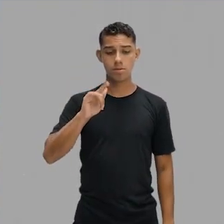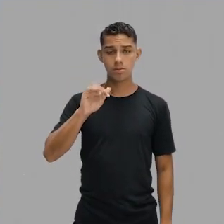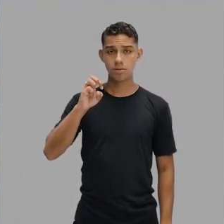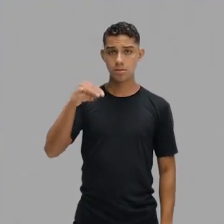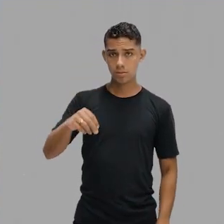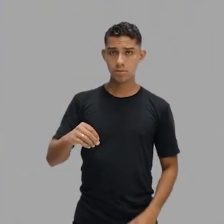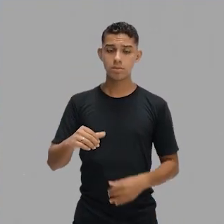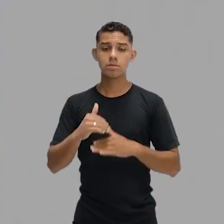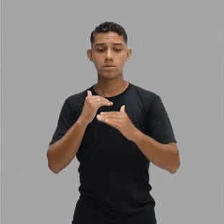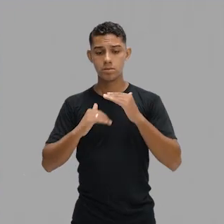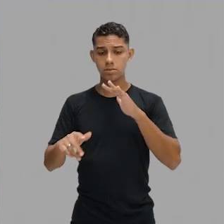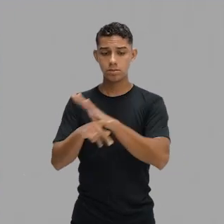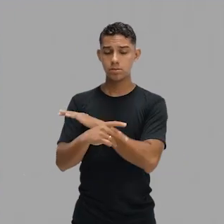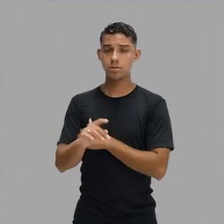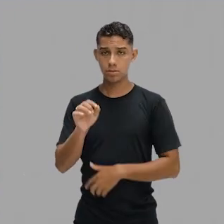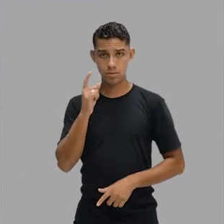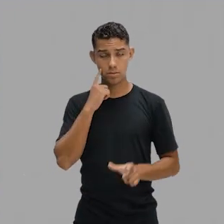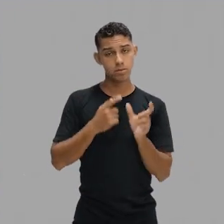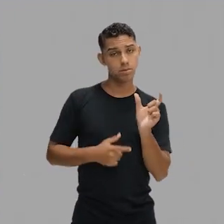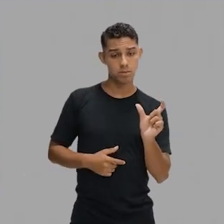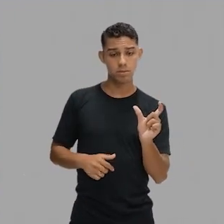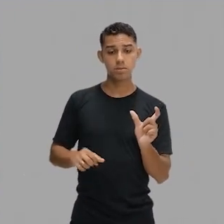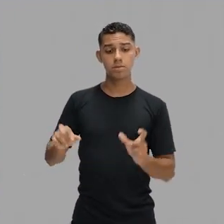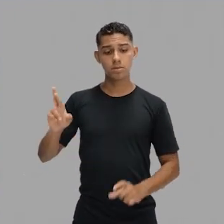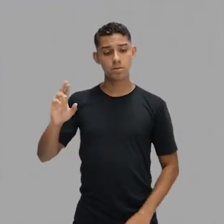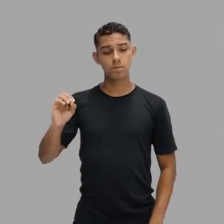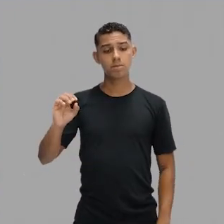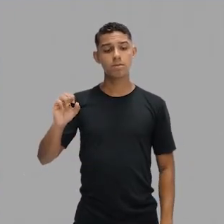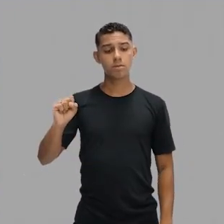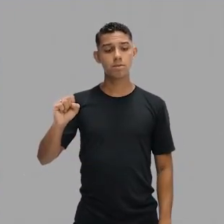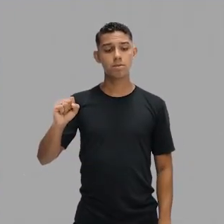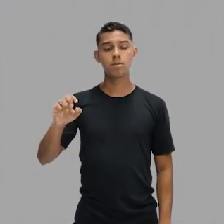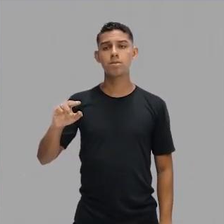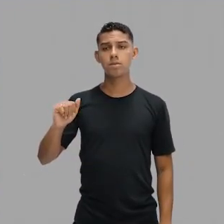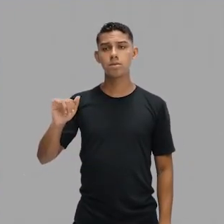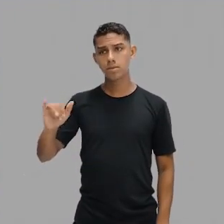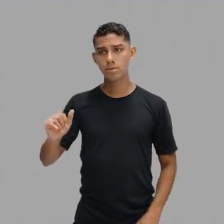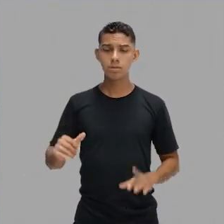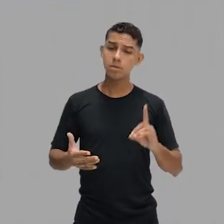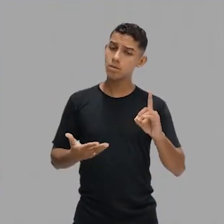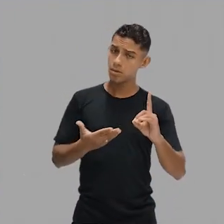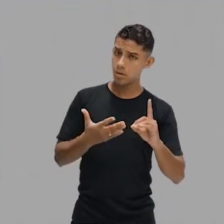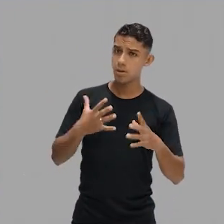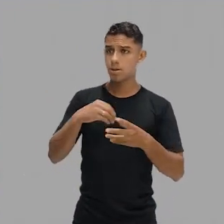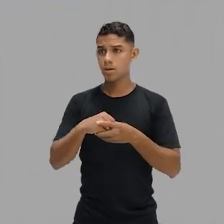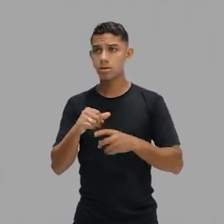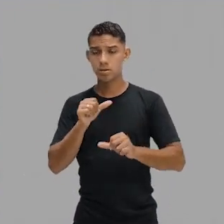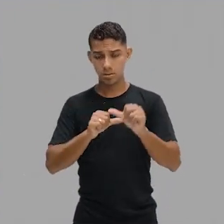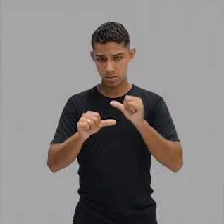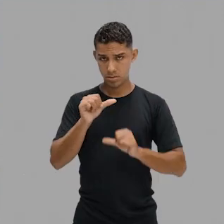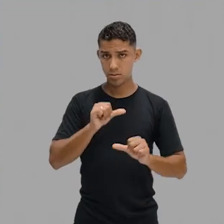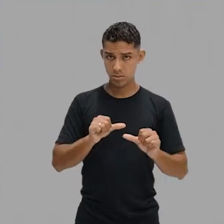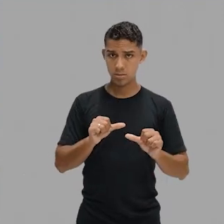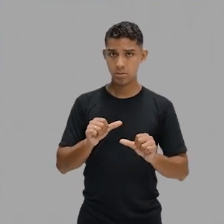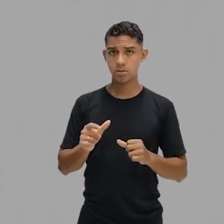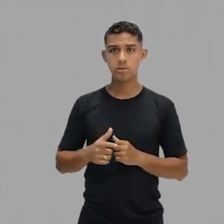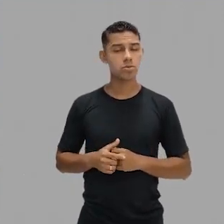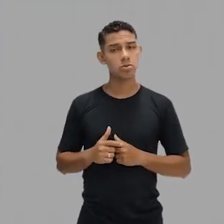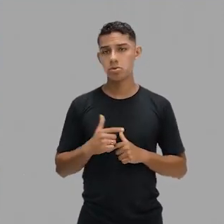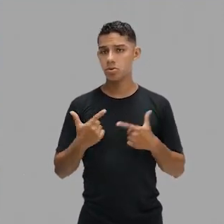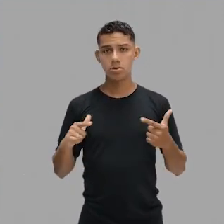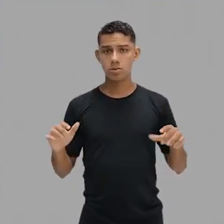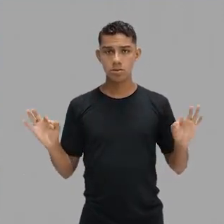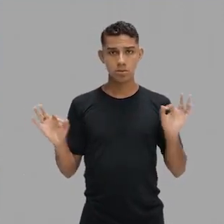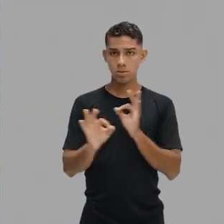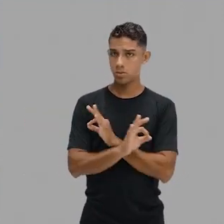de somente por Rousseau, ou então primeiro por Rousseau, eu até teria uma letra D adequada se eu fizesse essas trocas. como eu não tenho